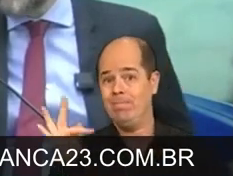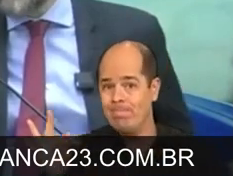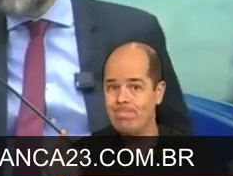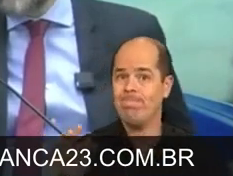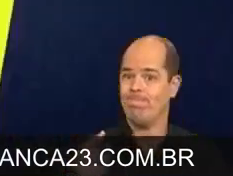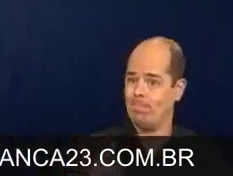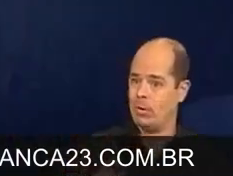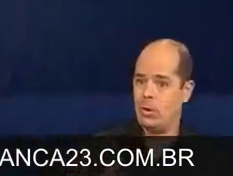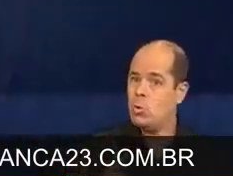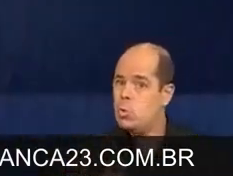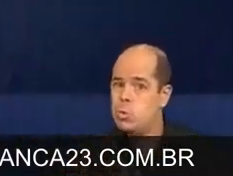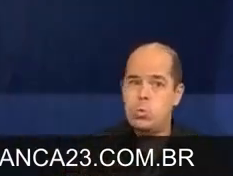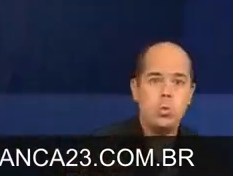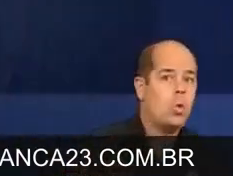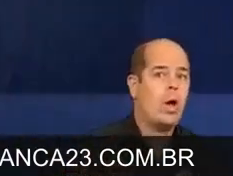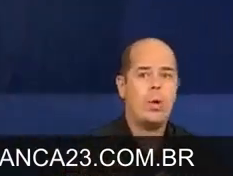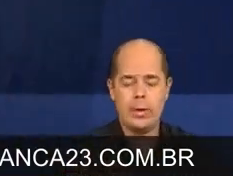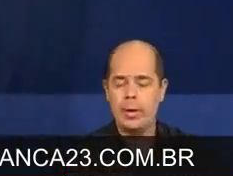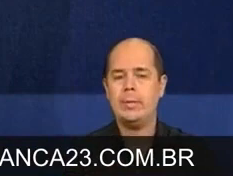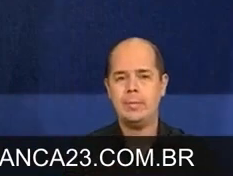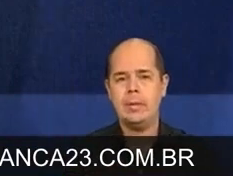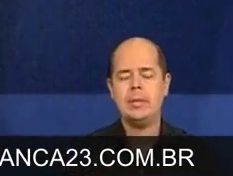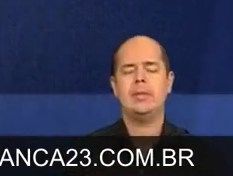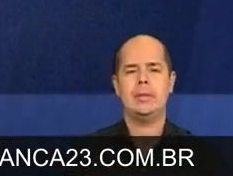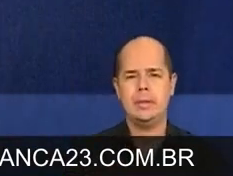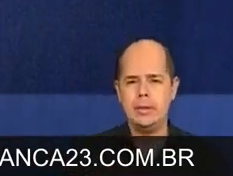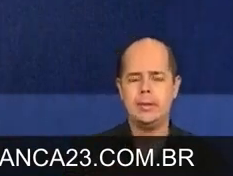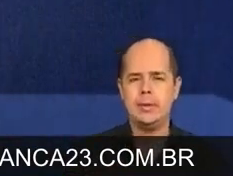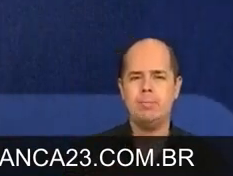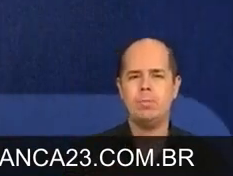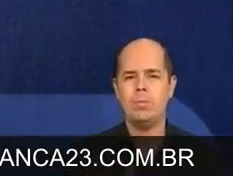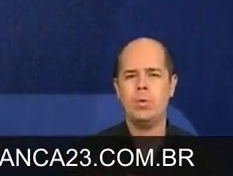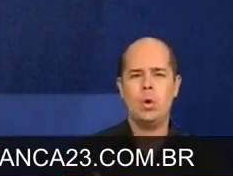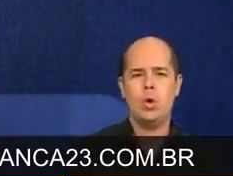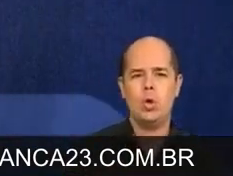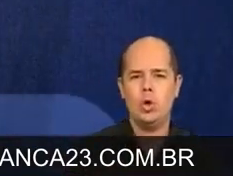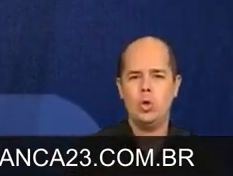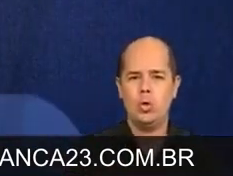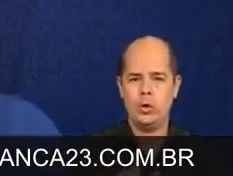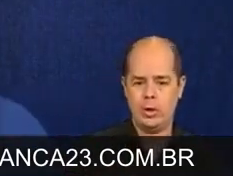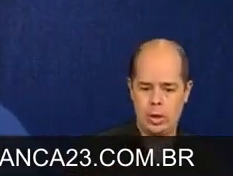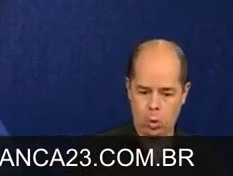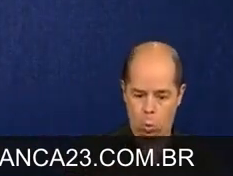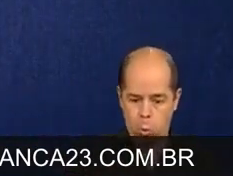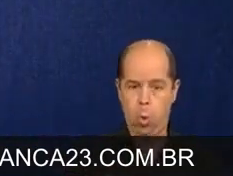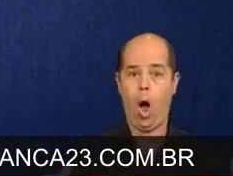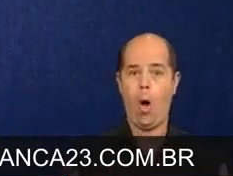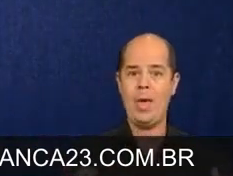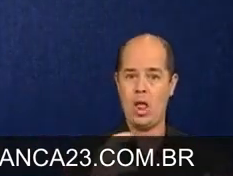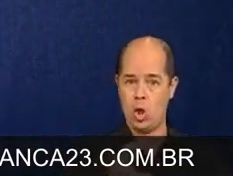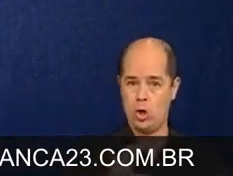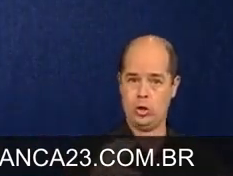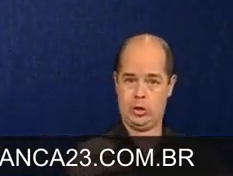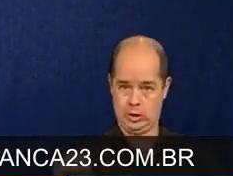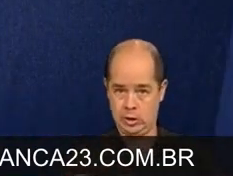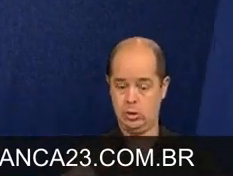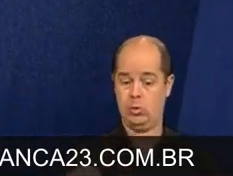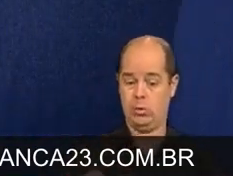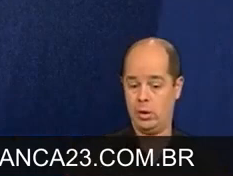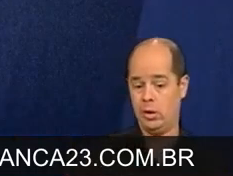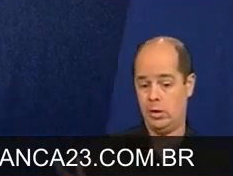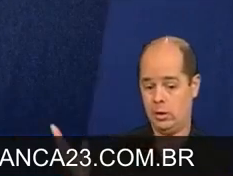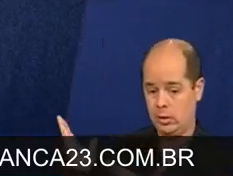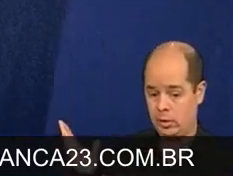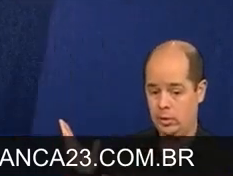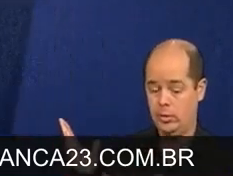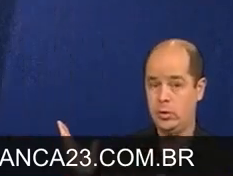monitorando ao todo tempo. Os estudos mostram um aumento considerável de casos na região centro-oeste, onde o alerta é de epidemia,